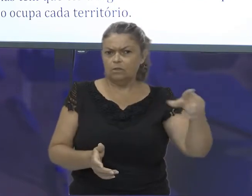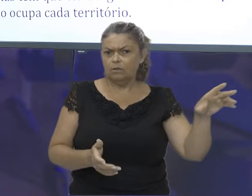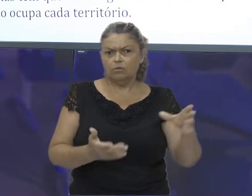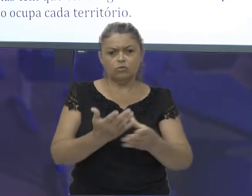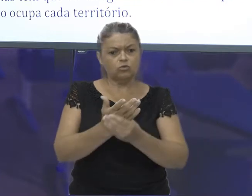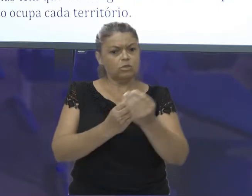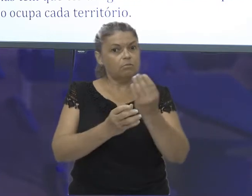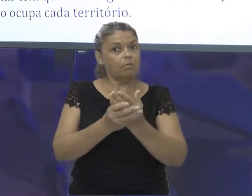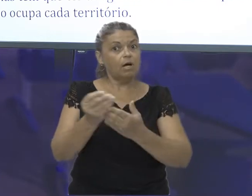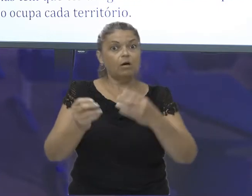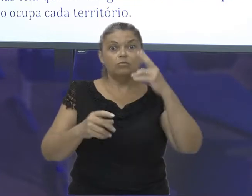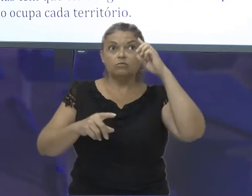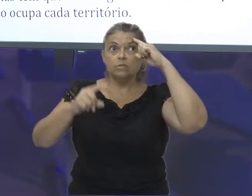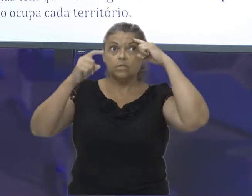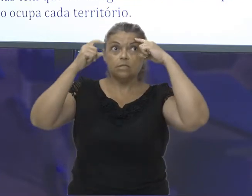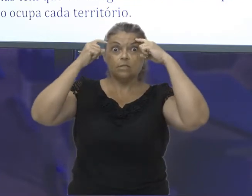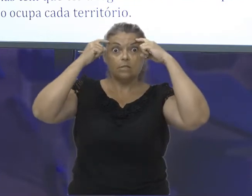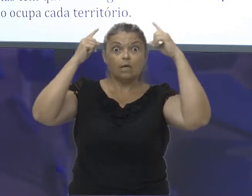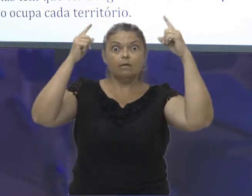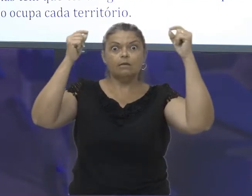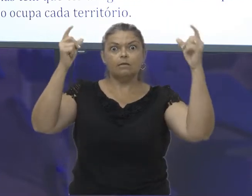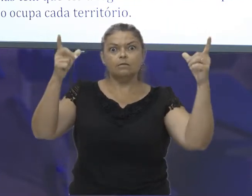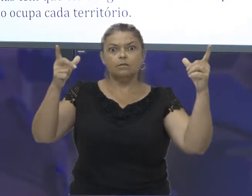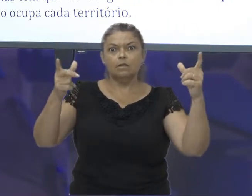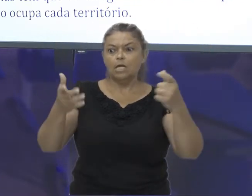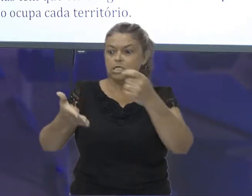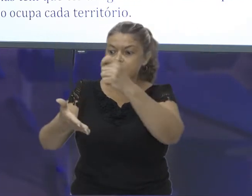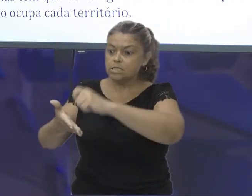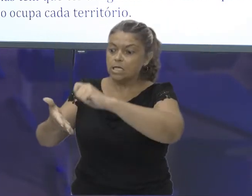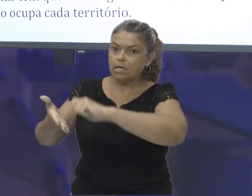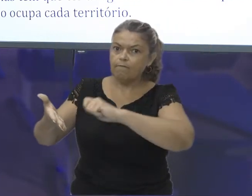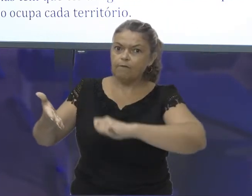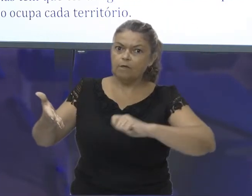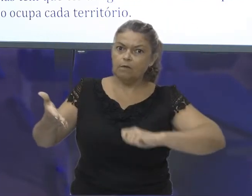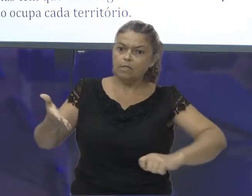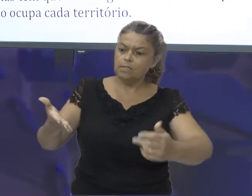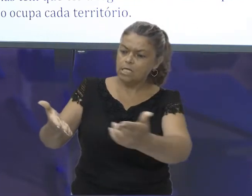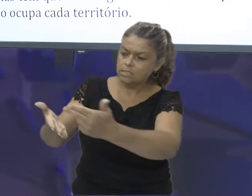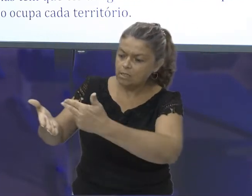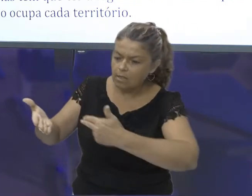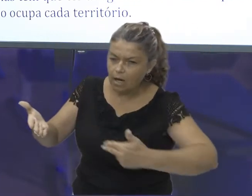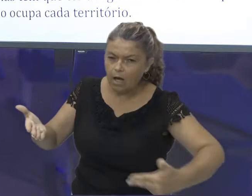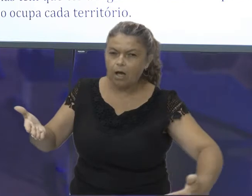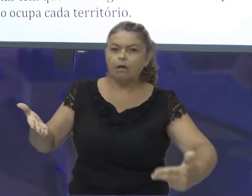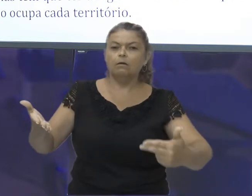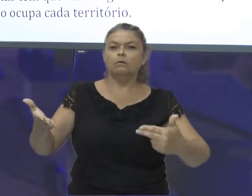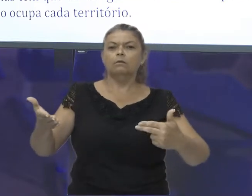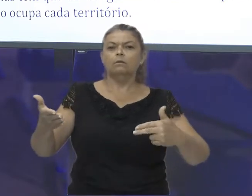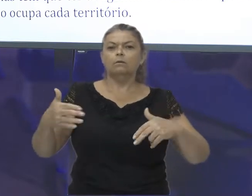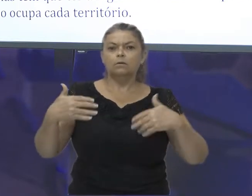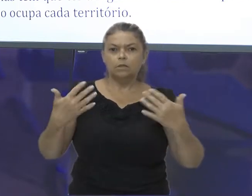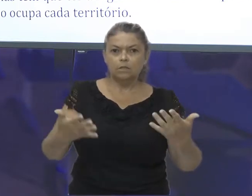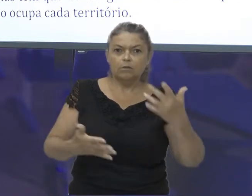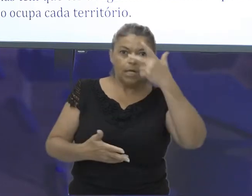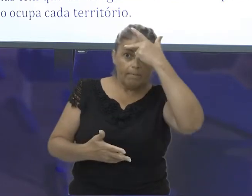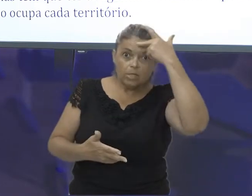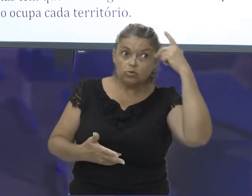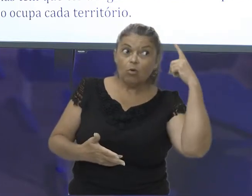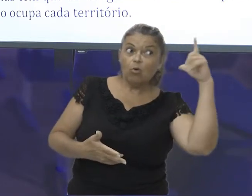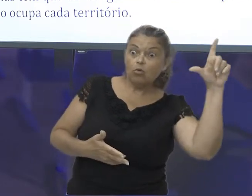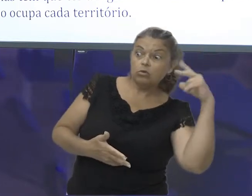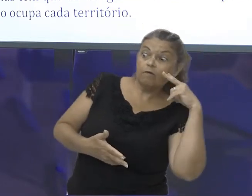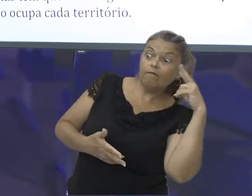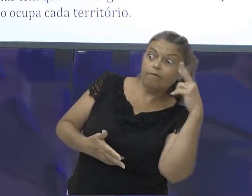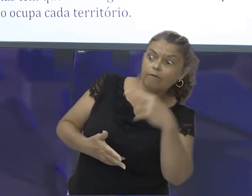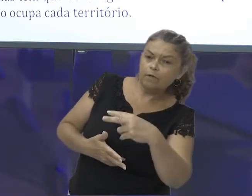vai colocar uma legenda para que a pessoa que esteja vendo esse croquis